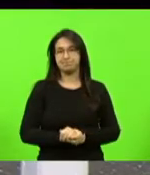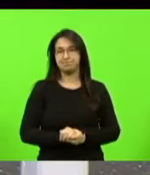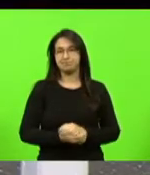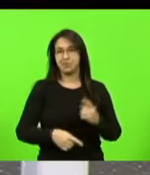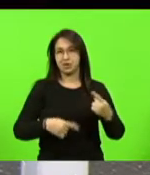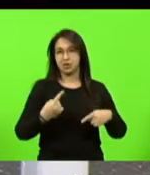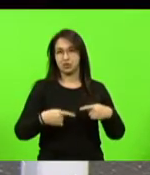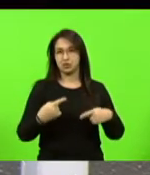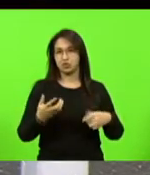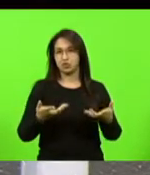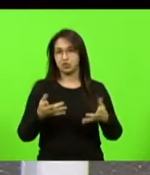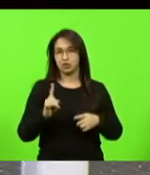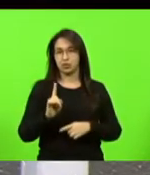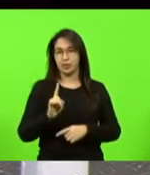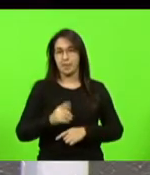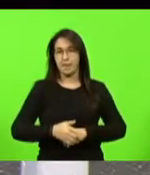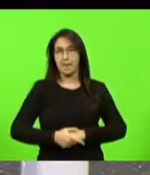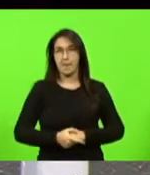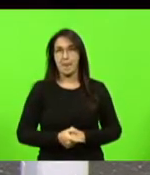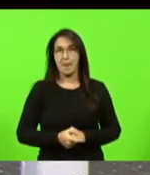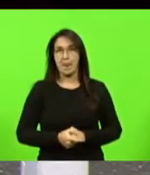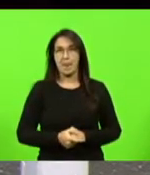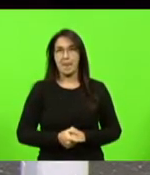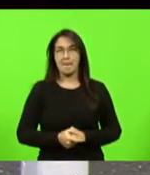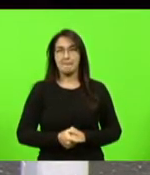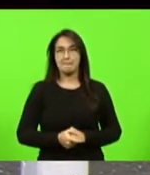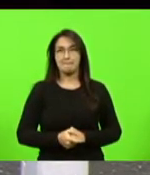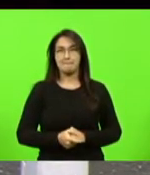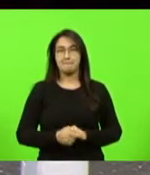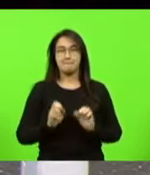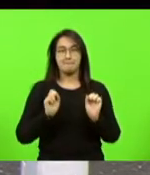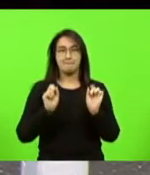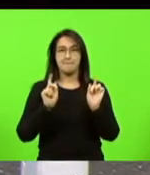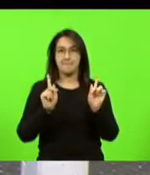hoje. Pega um quentinho para mim. Ok, deputado.